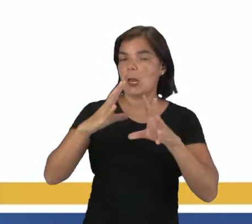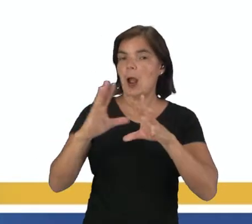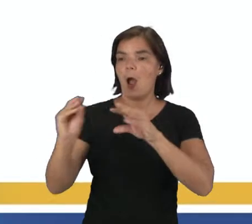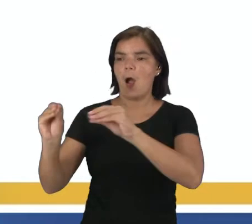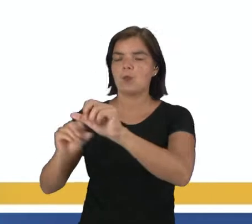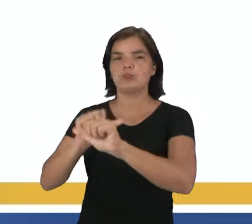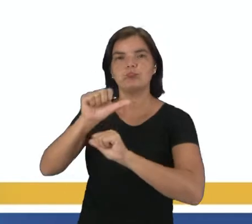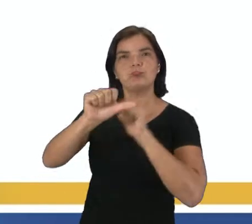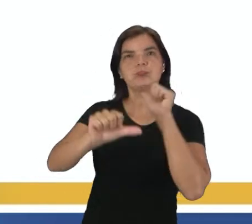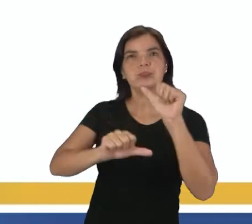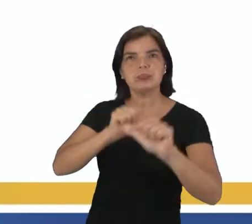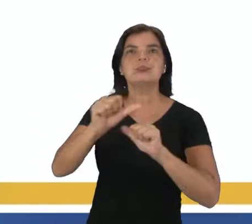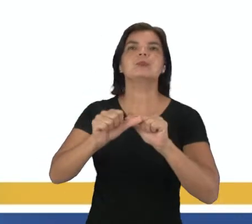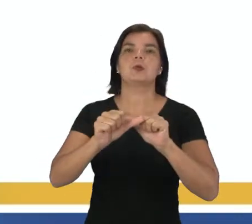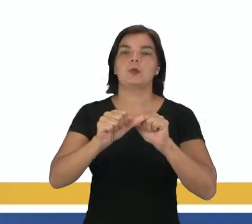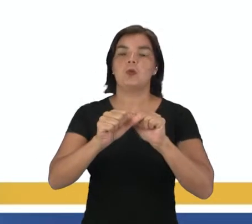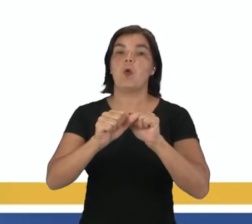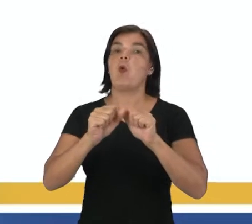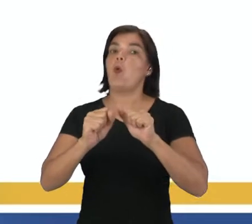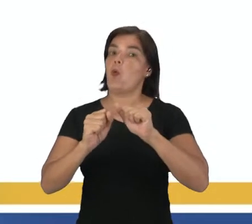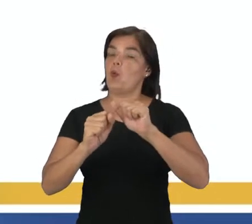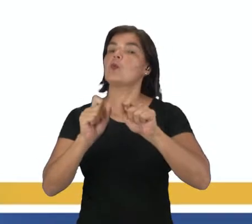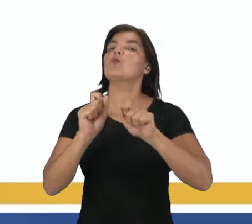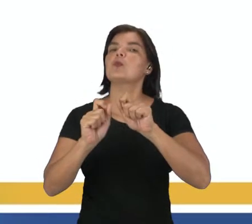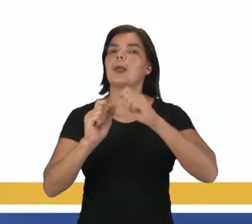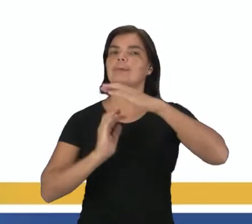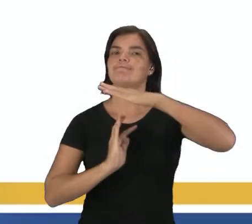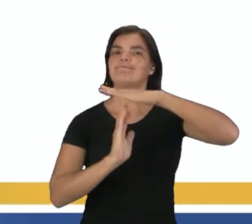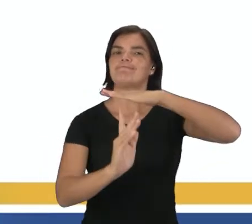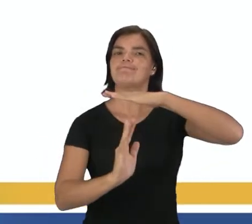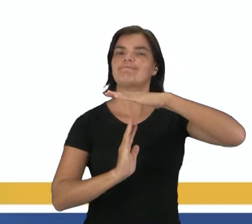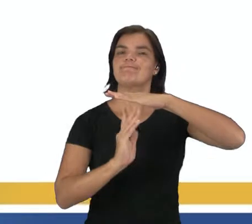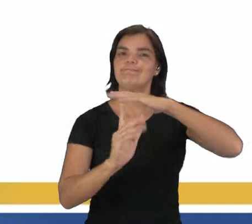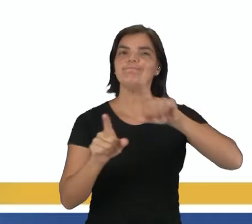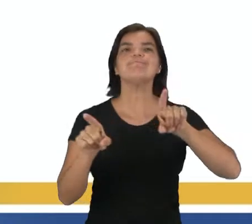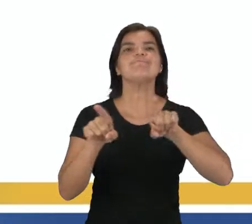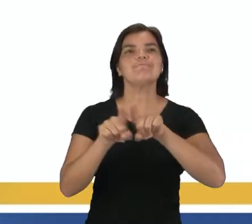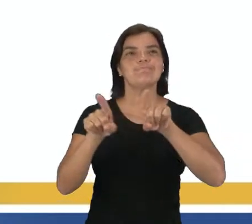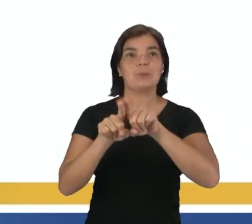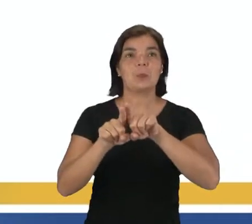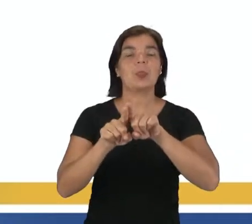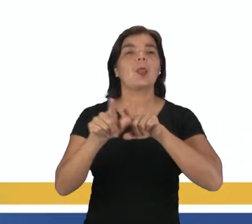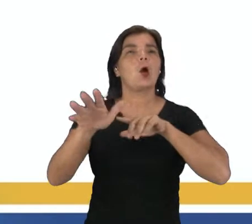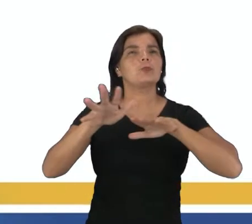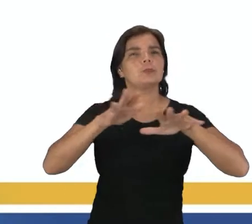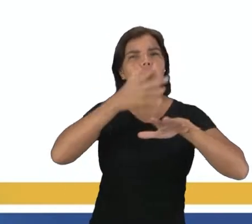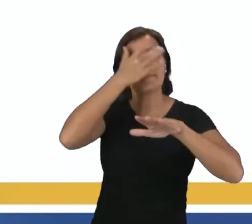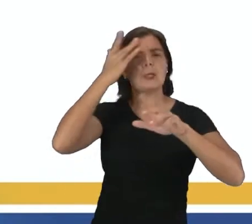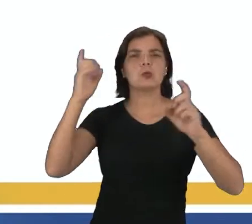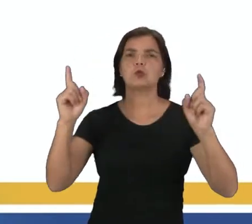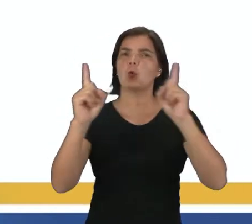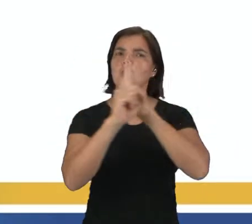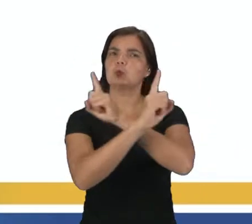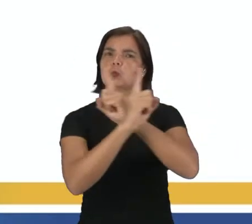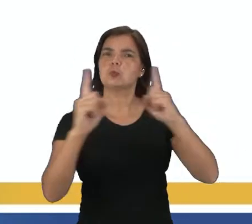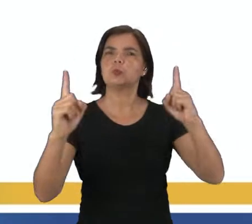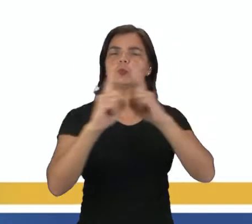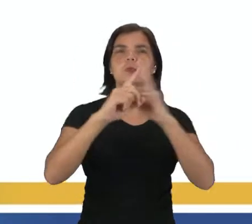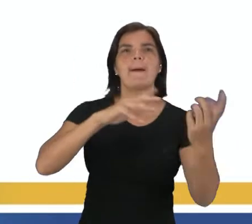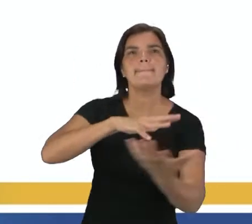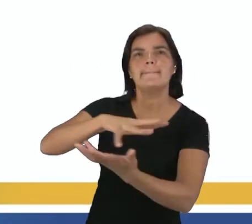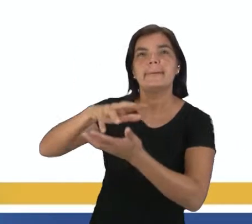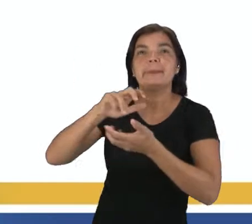entendido a saída ou ainda emigração amor as movimentações de pessoas pelo mundo